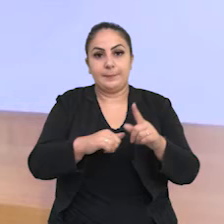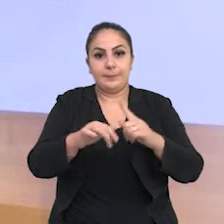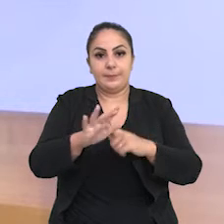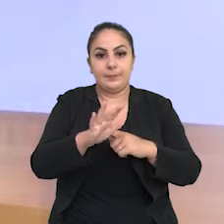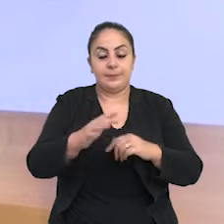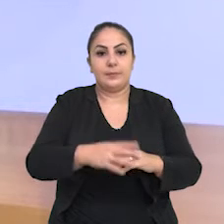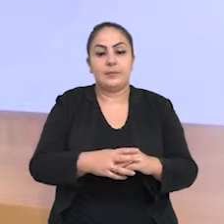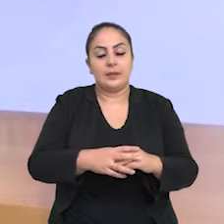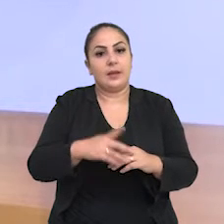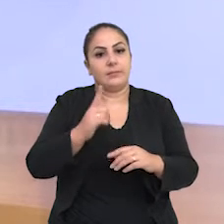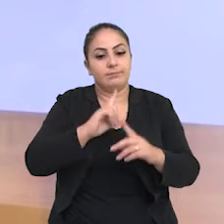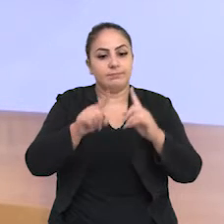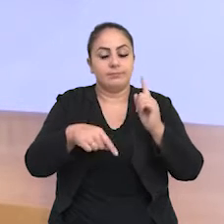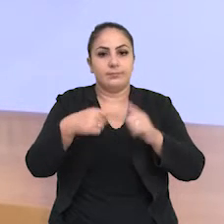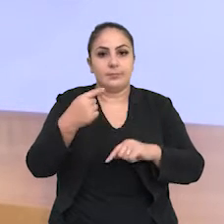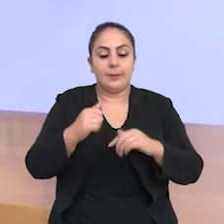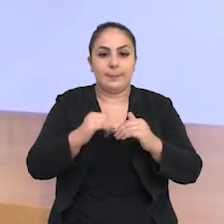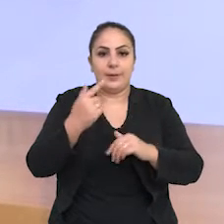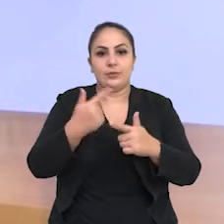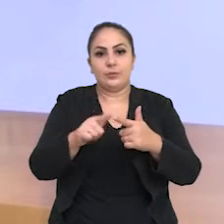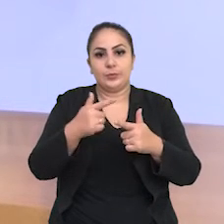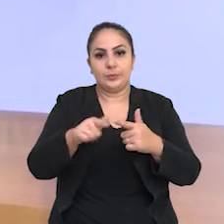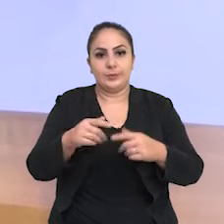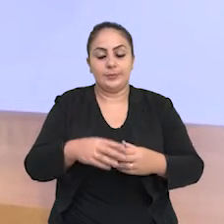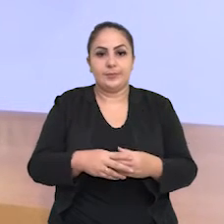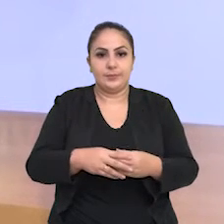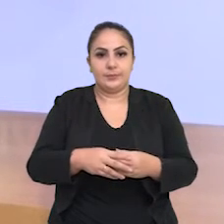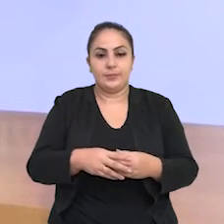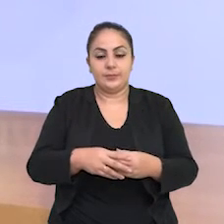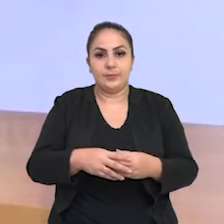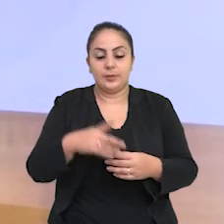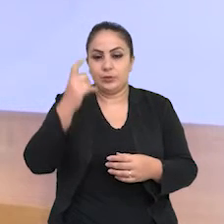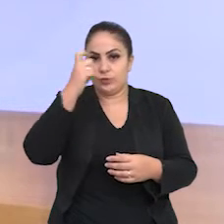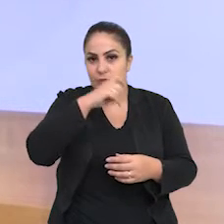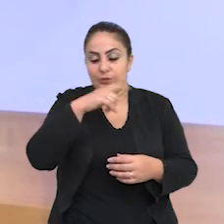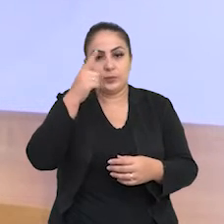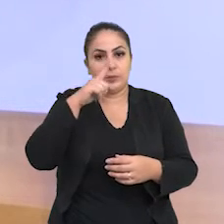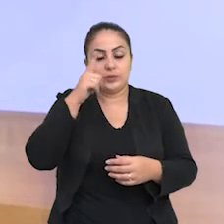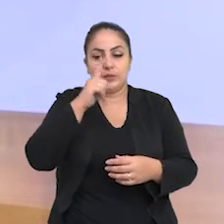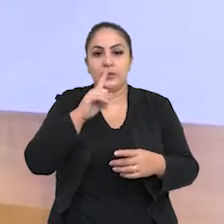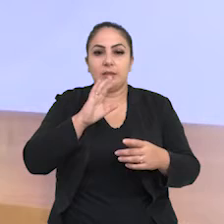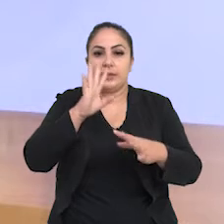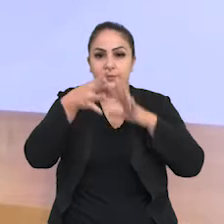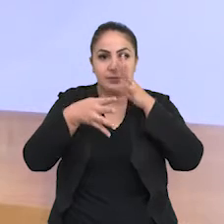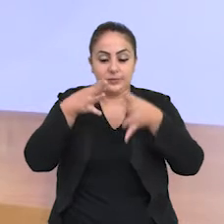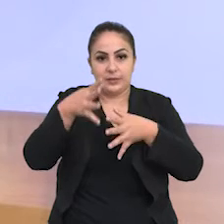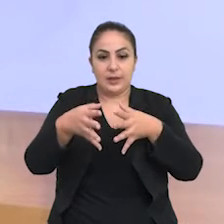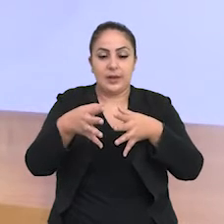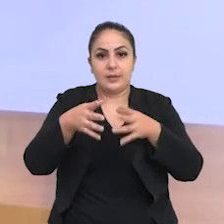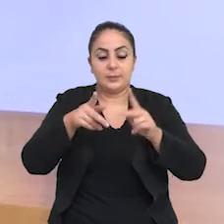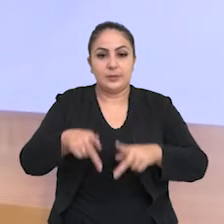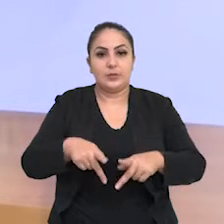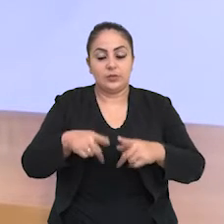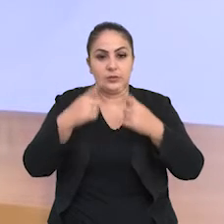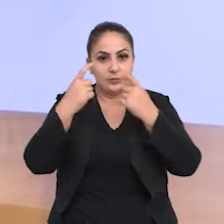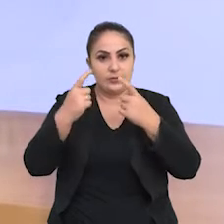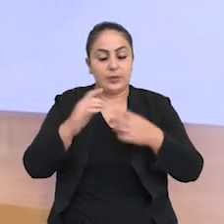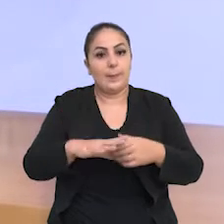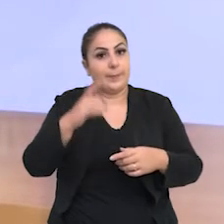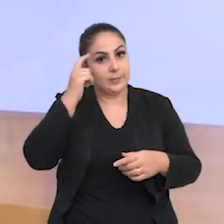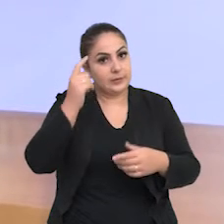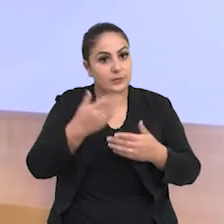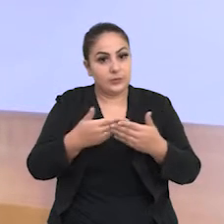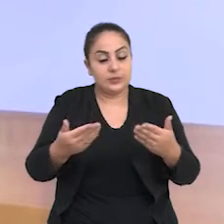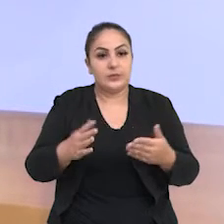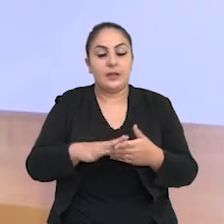distanciamento social, elas enfrentam mais um problema: a dificuldade de denunciar os agressores.